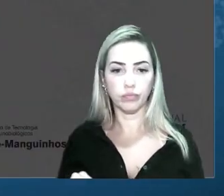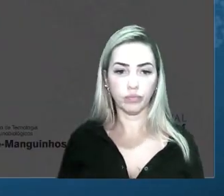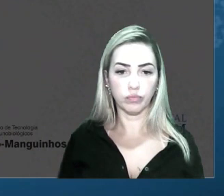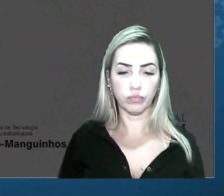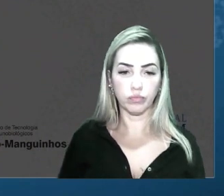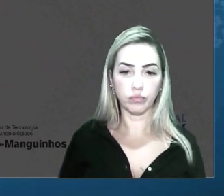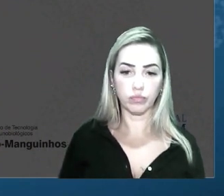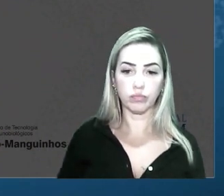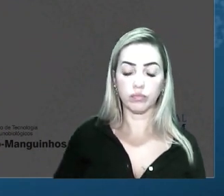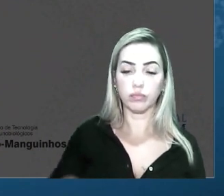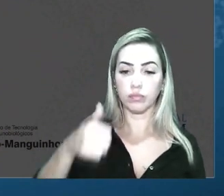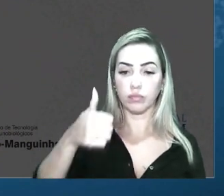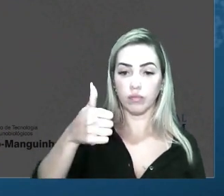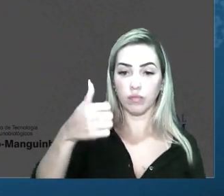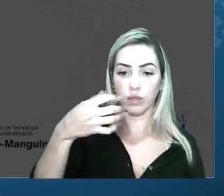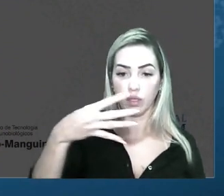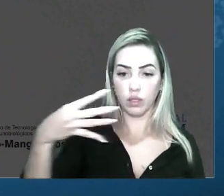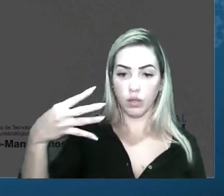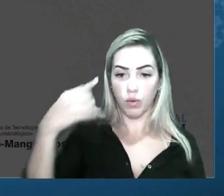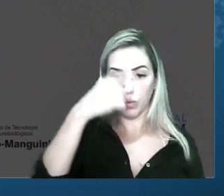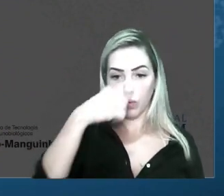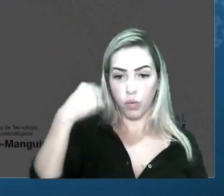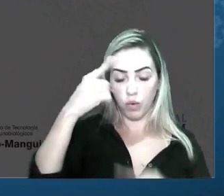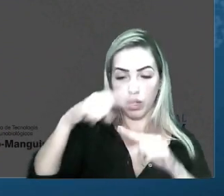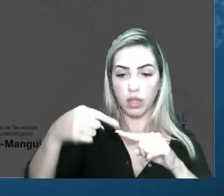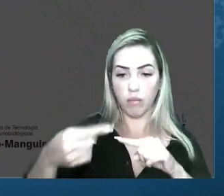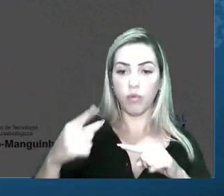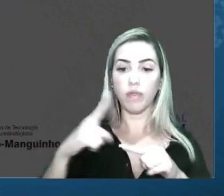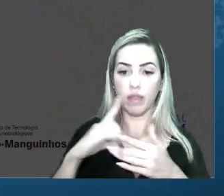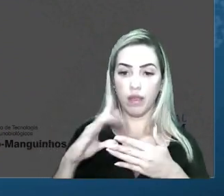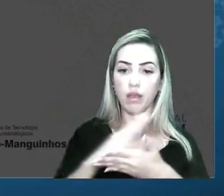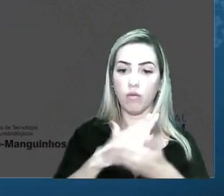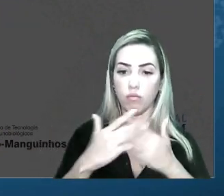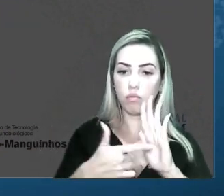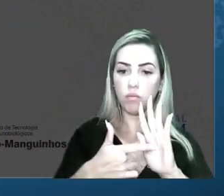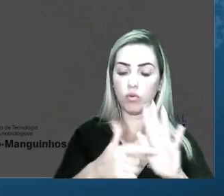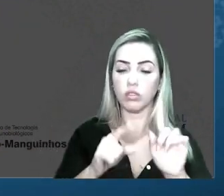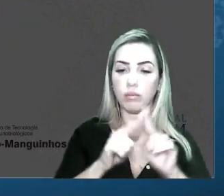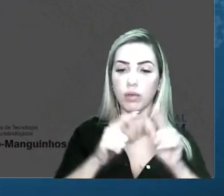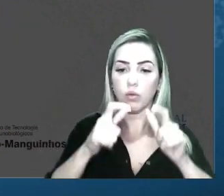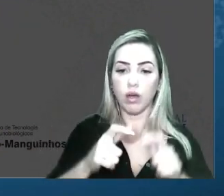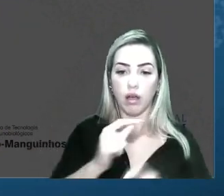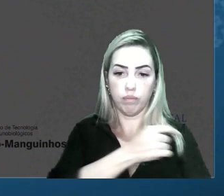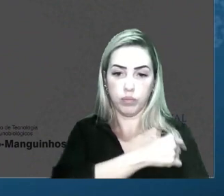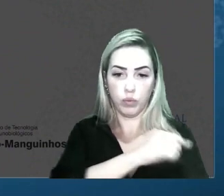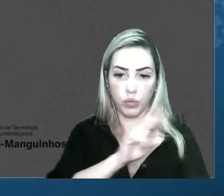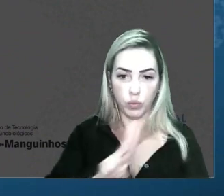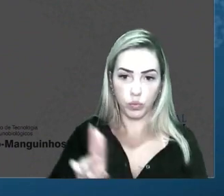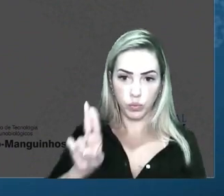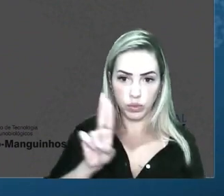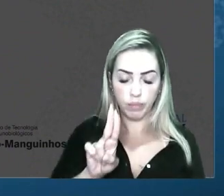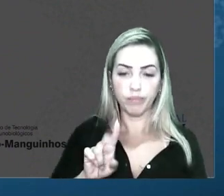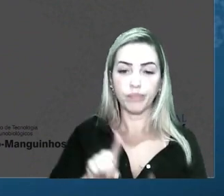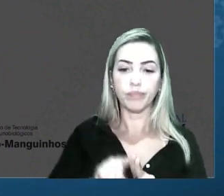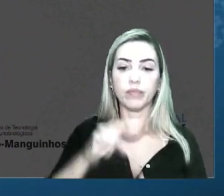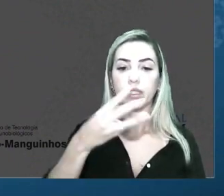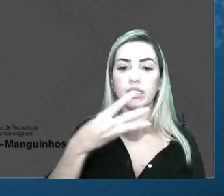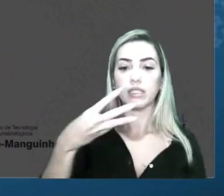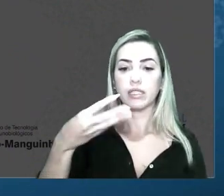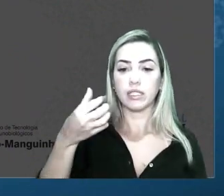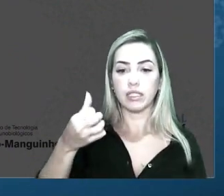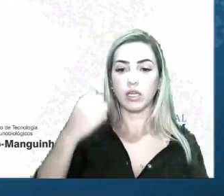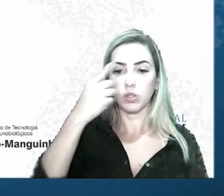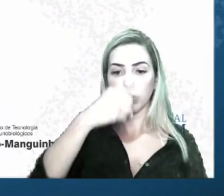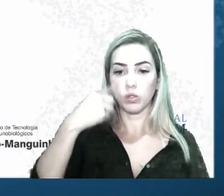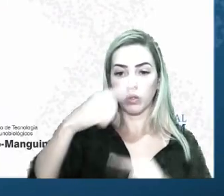144 horas depois, nós ainda temos algum sinal no local da aplicação, e 336 horas depois, então,